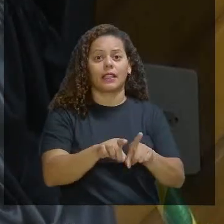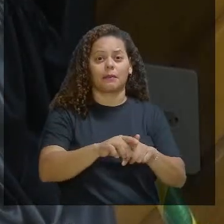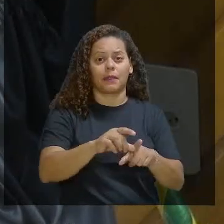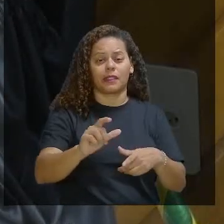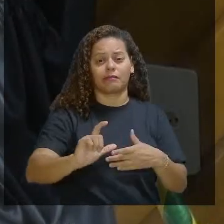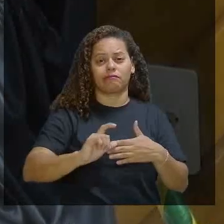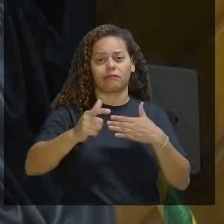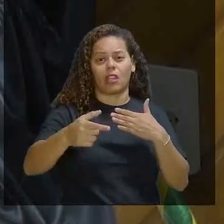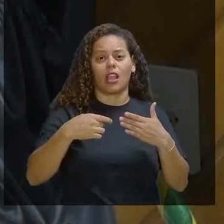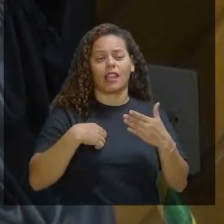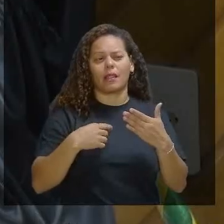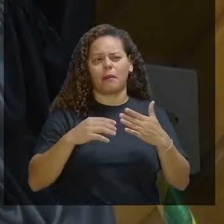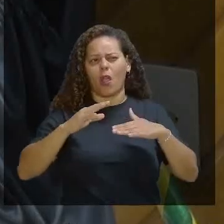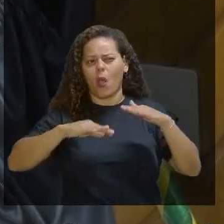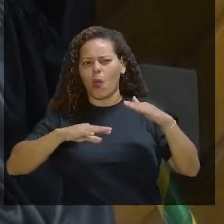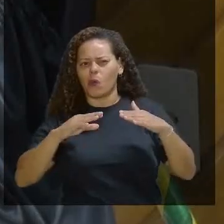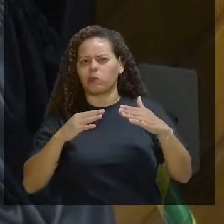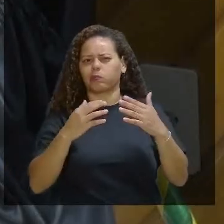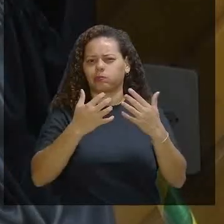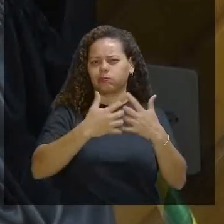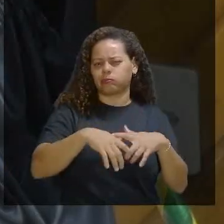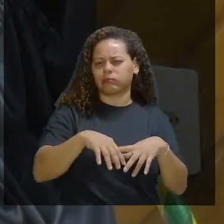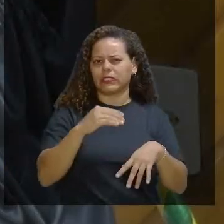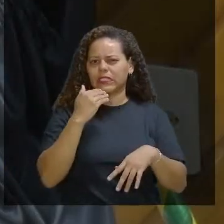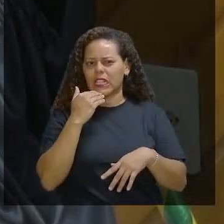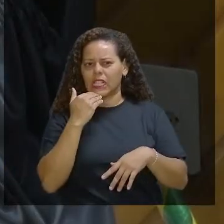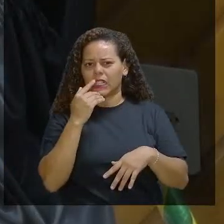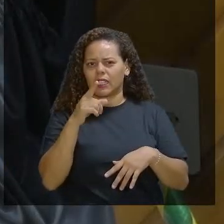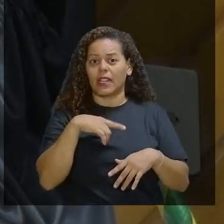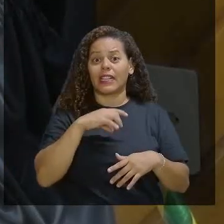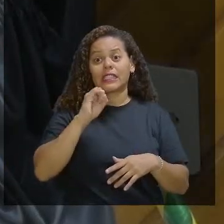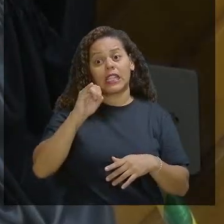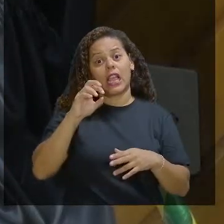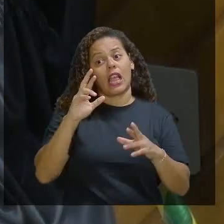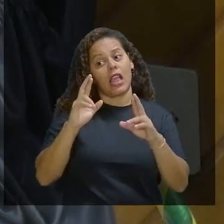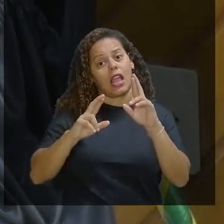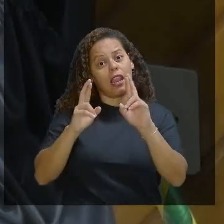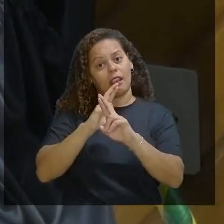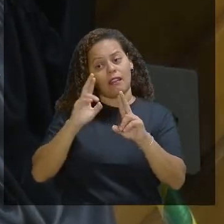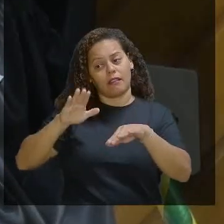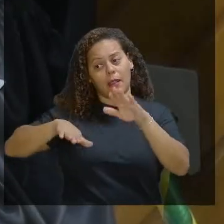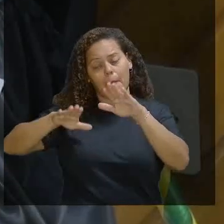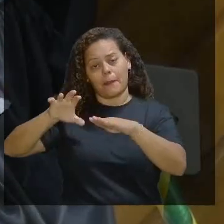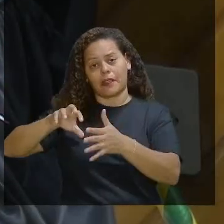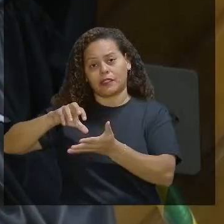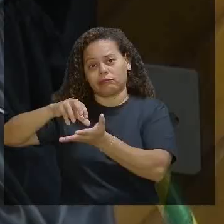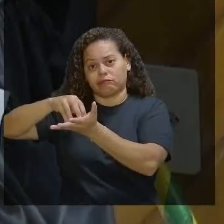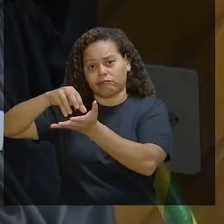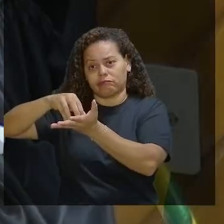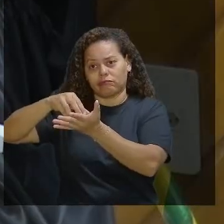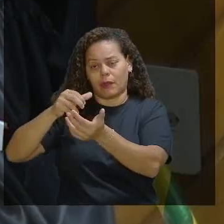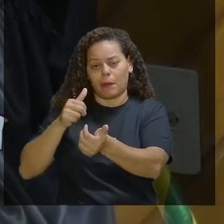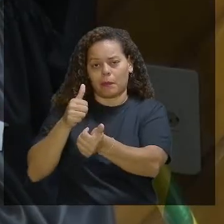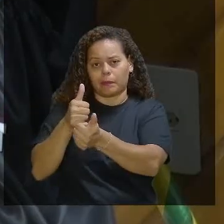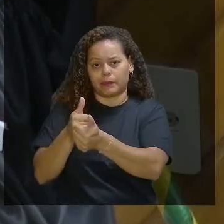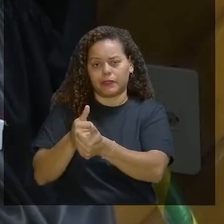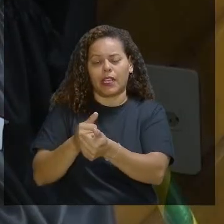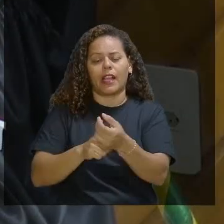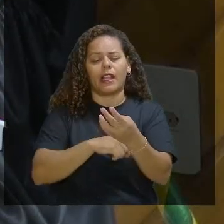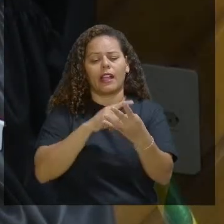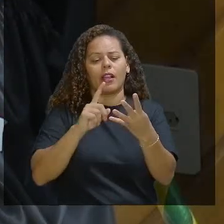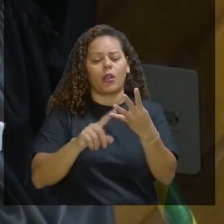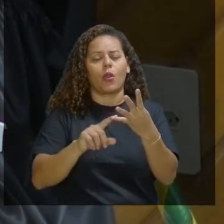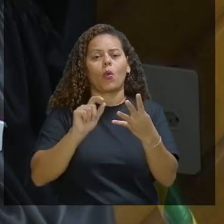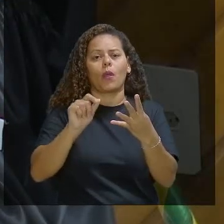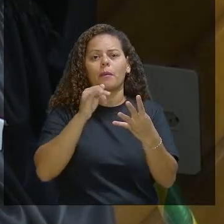incoincidências e inconsistências será do juiz eleitoral da zona que estiver vinculada à inscrição mais recente. 4, a competência